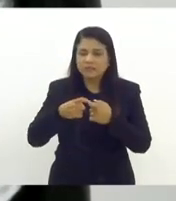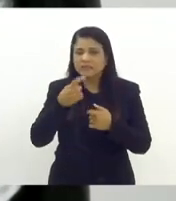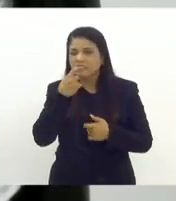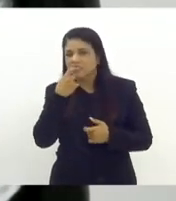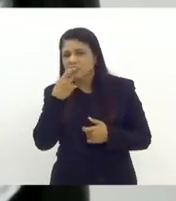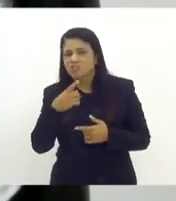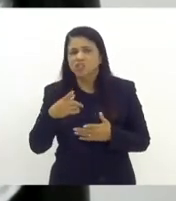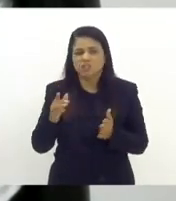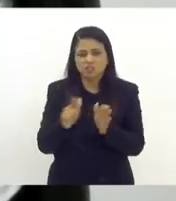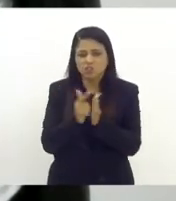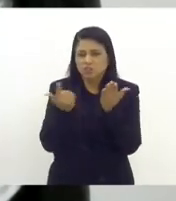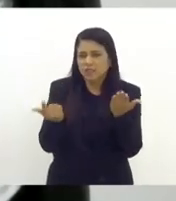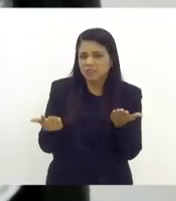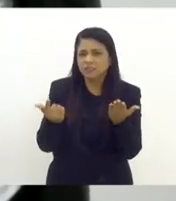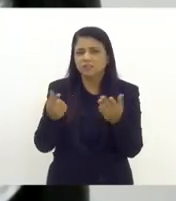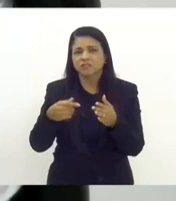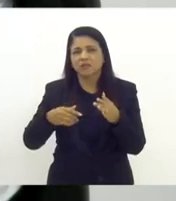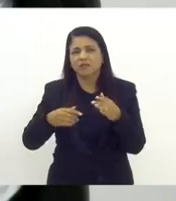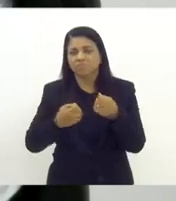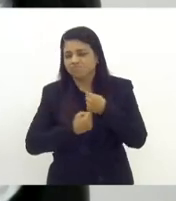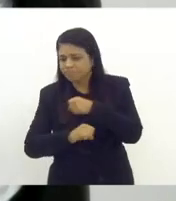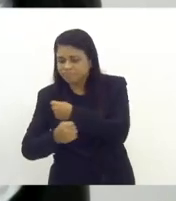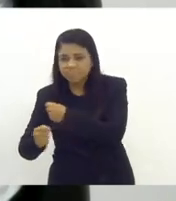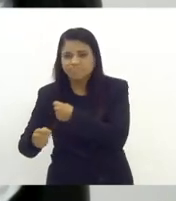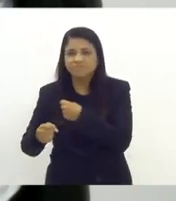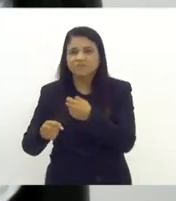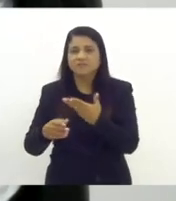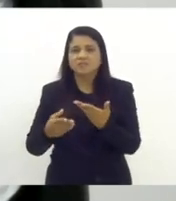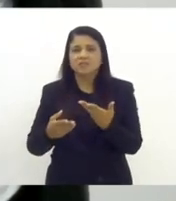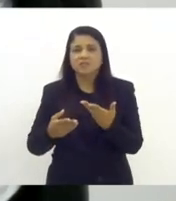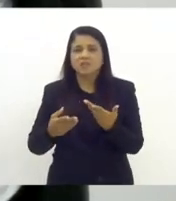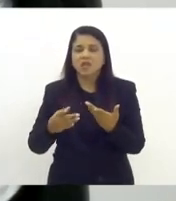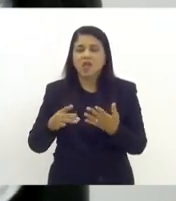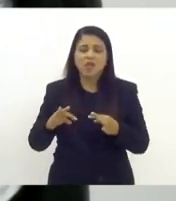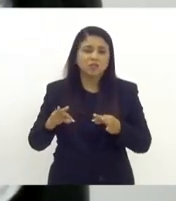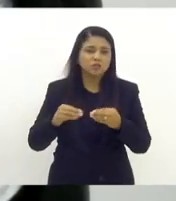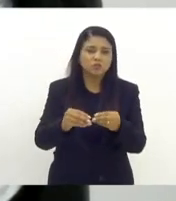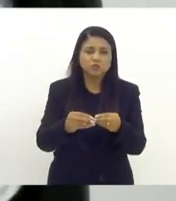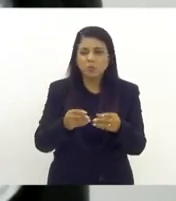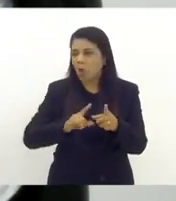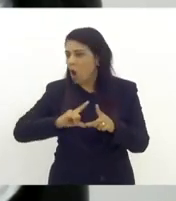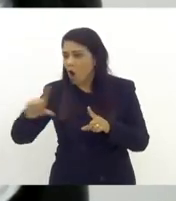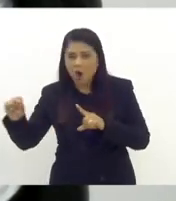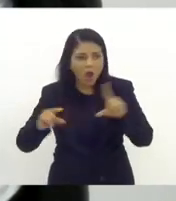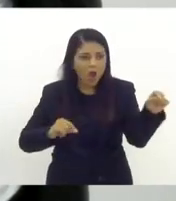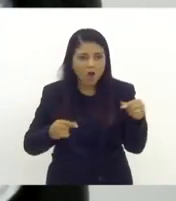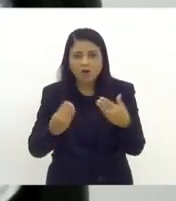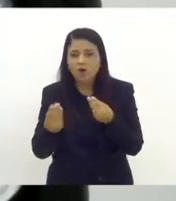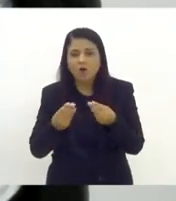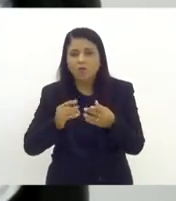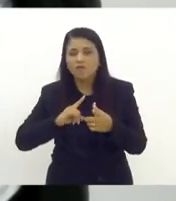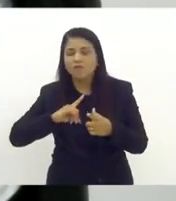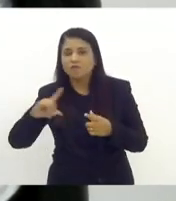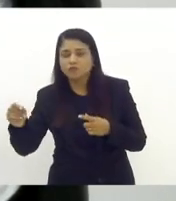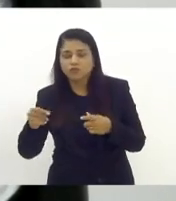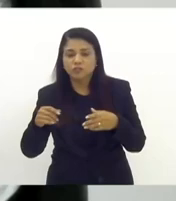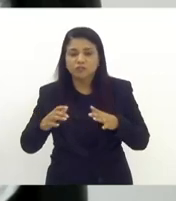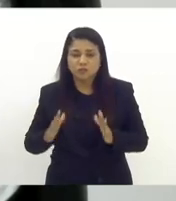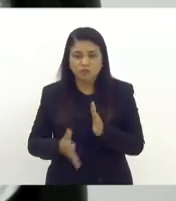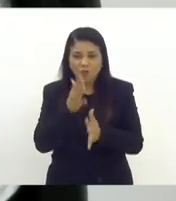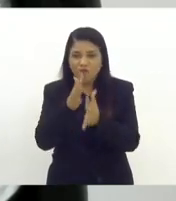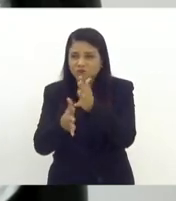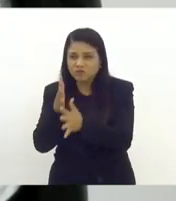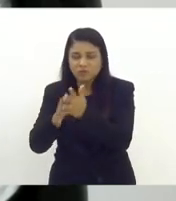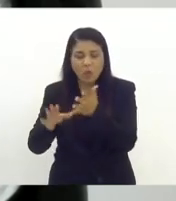jornalista sabendo que é um Kart um Fire sabendo que é uma produção de rotas de fuga montar um croquídea um evento Assinado por um